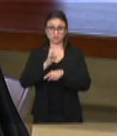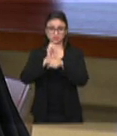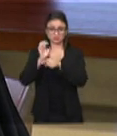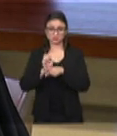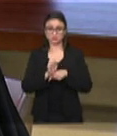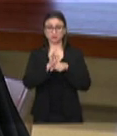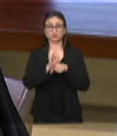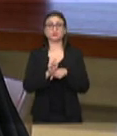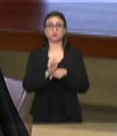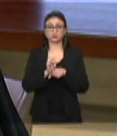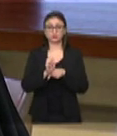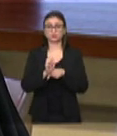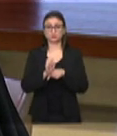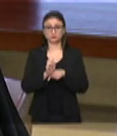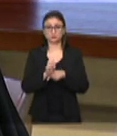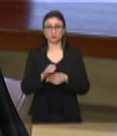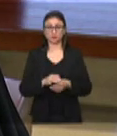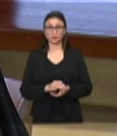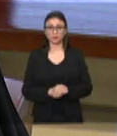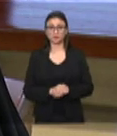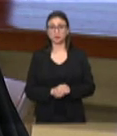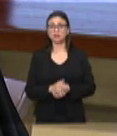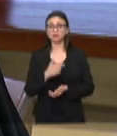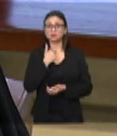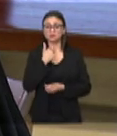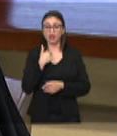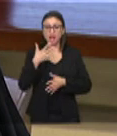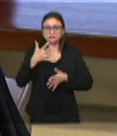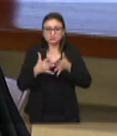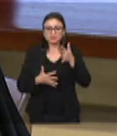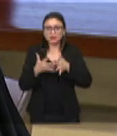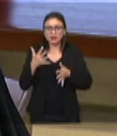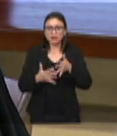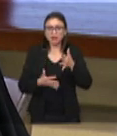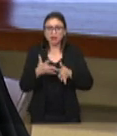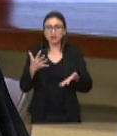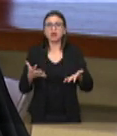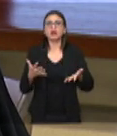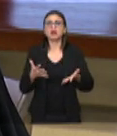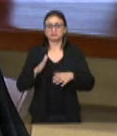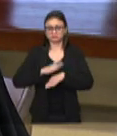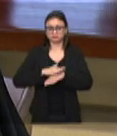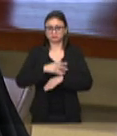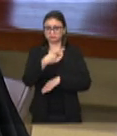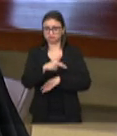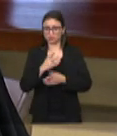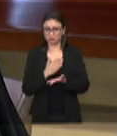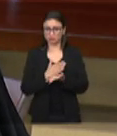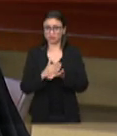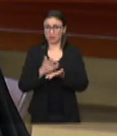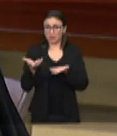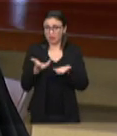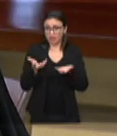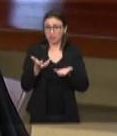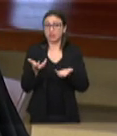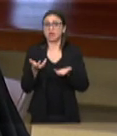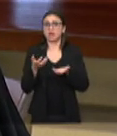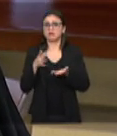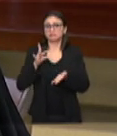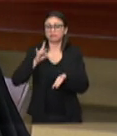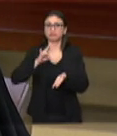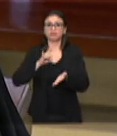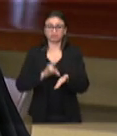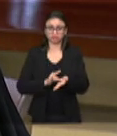estados. A inércia do ente central não pode implicar a rejeição de iniciativas locais que buscam justamente